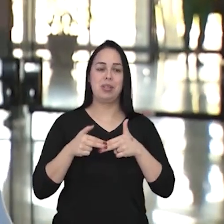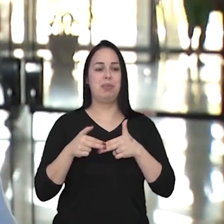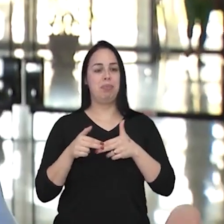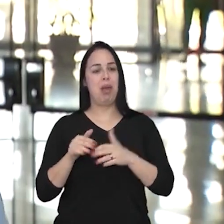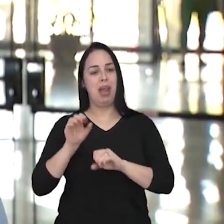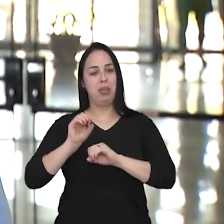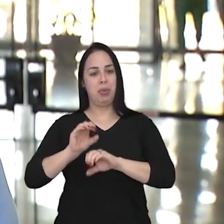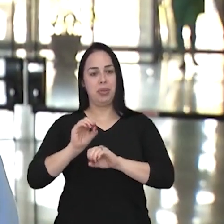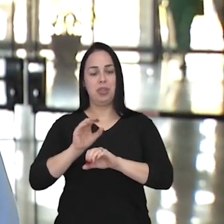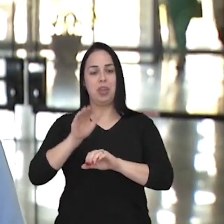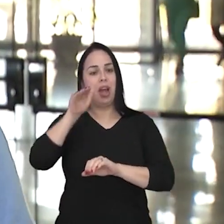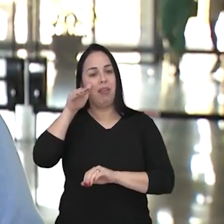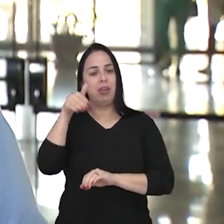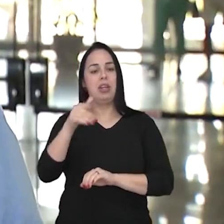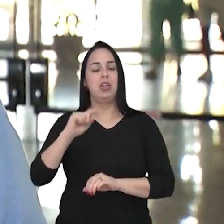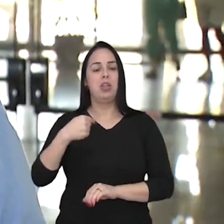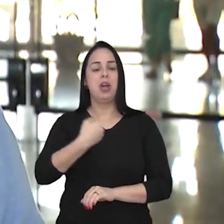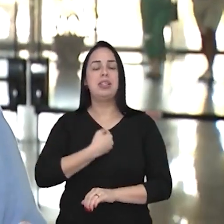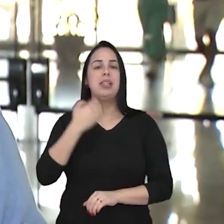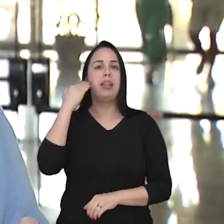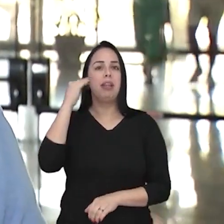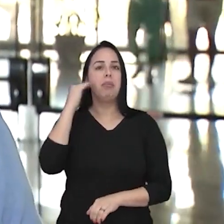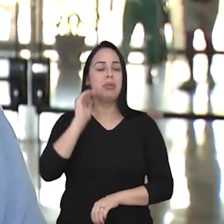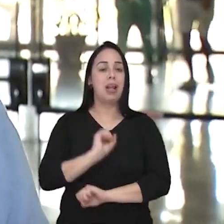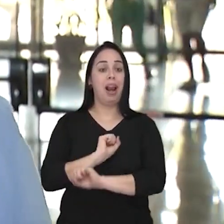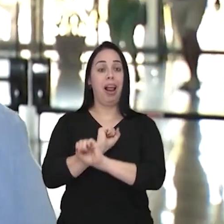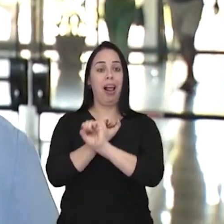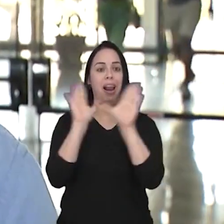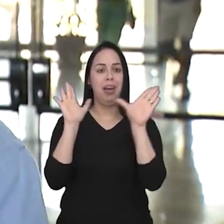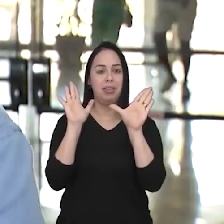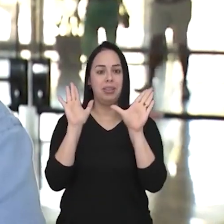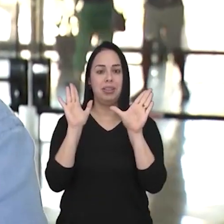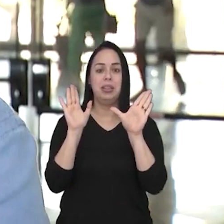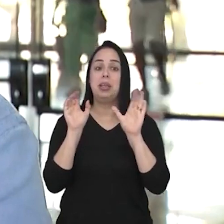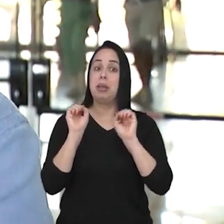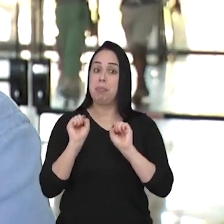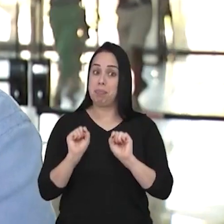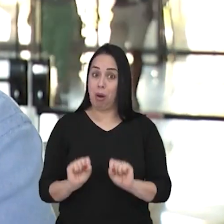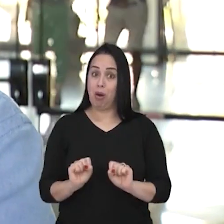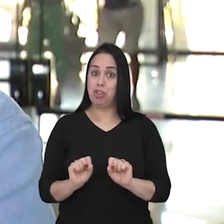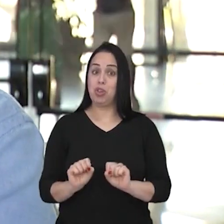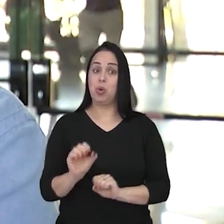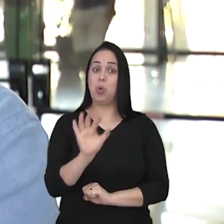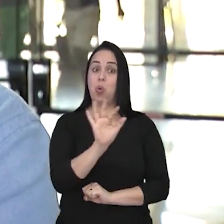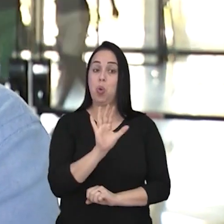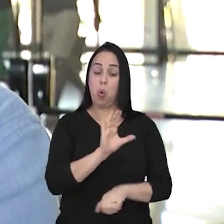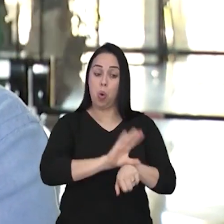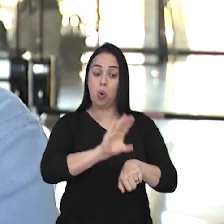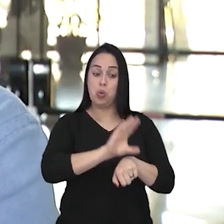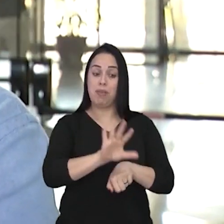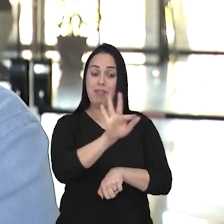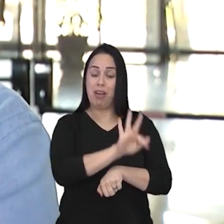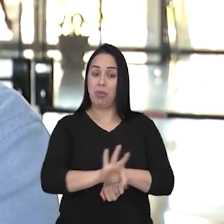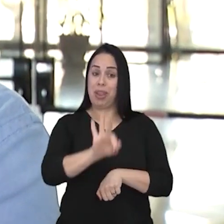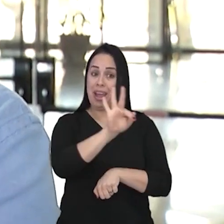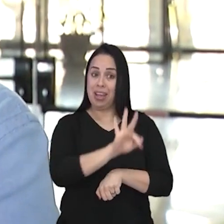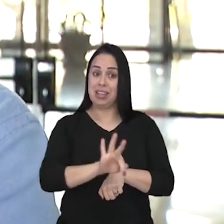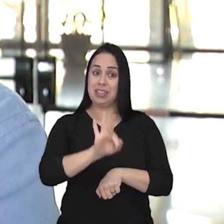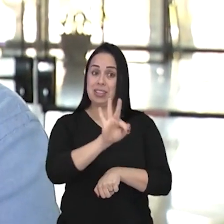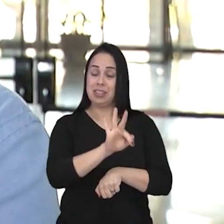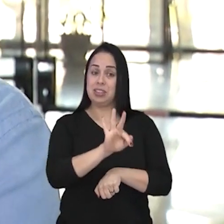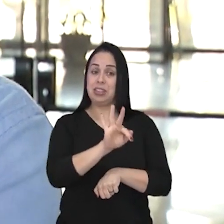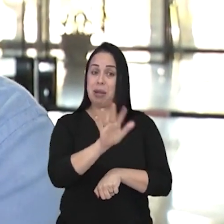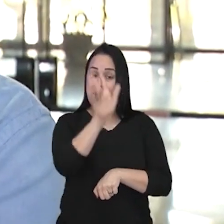educação de referência, nós entendemos que nós podemos também ser referência na educação do curso superior, da